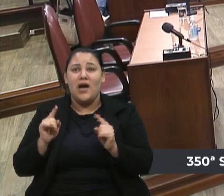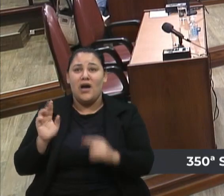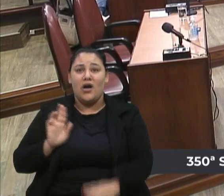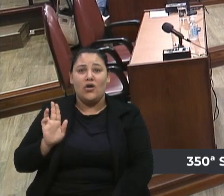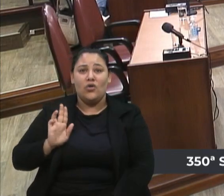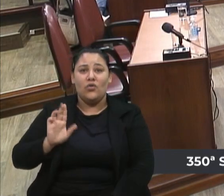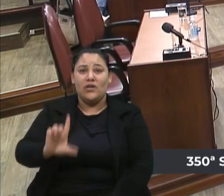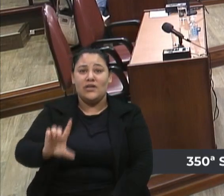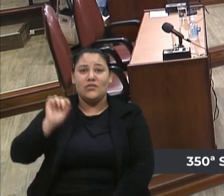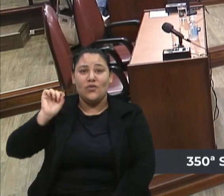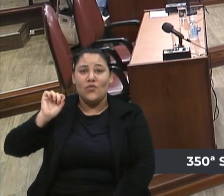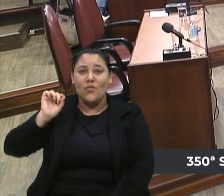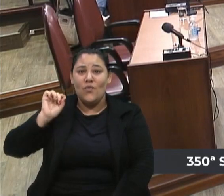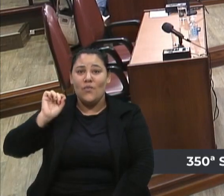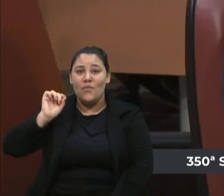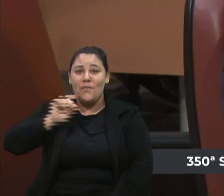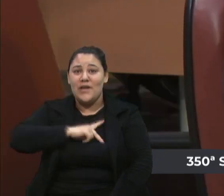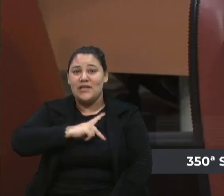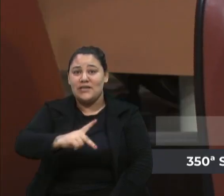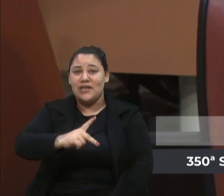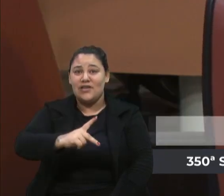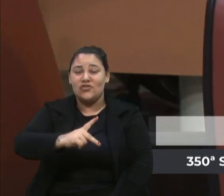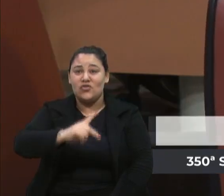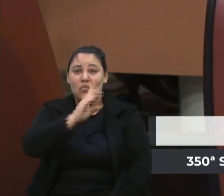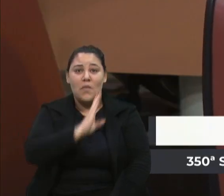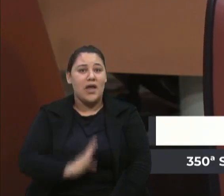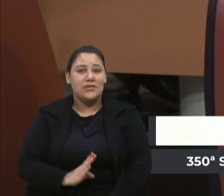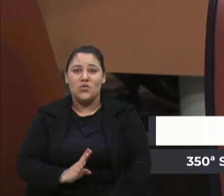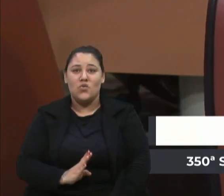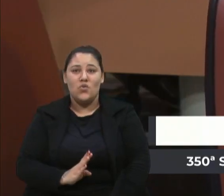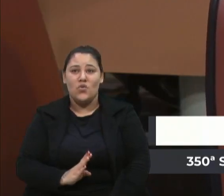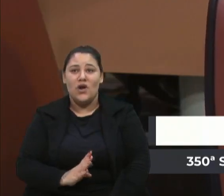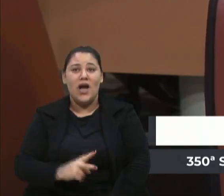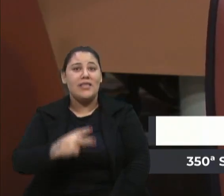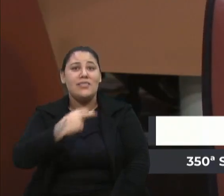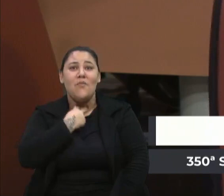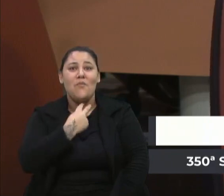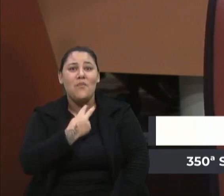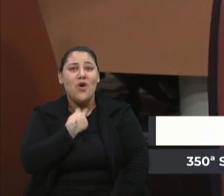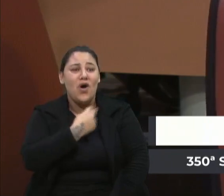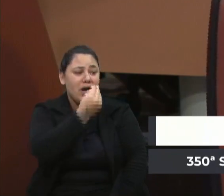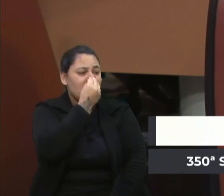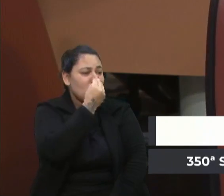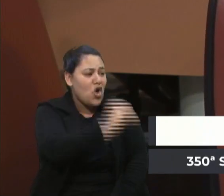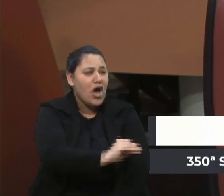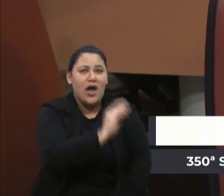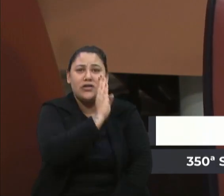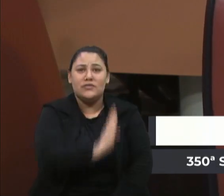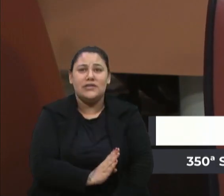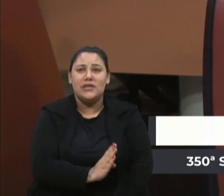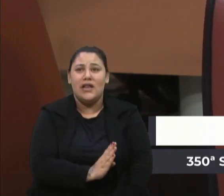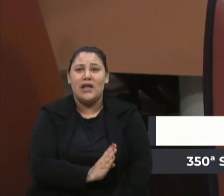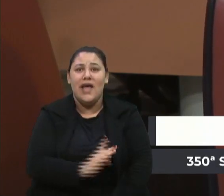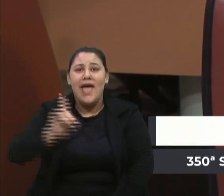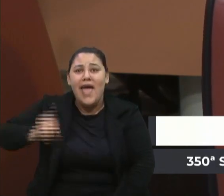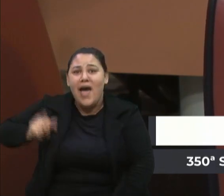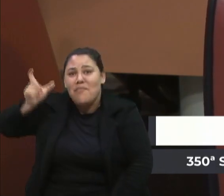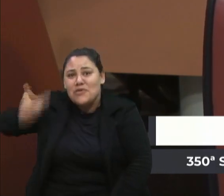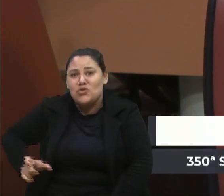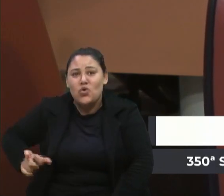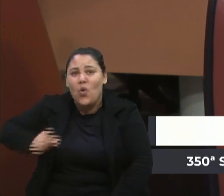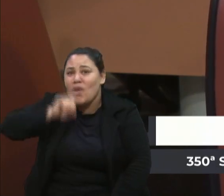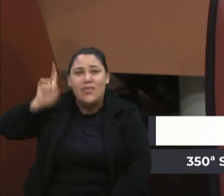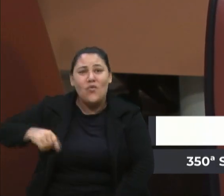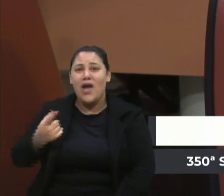presidente do Brasil. Ele não pode deixar os seus, é a figura, vereadora Rose, não é o dinheiro, a gente reconhece,